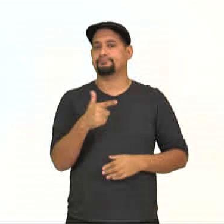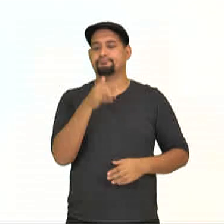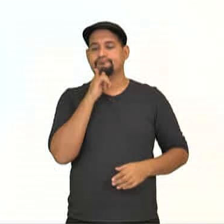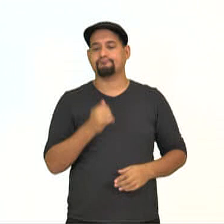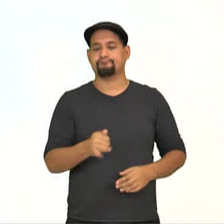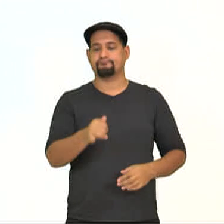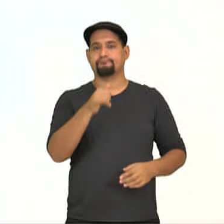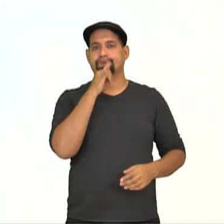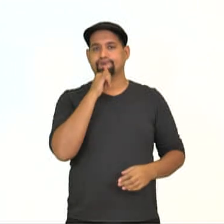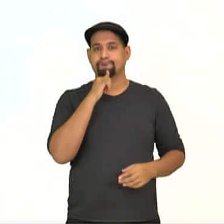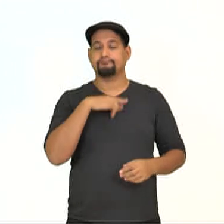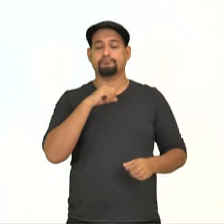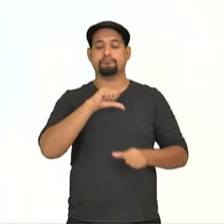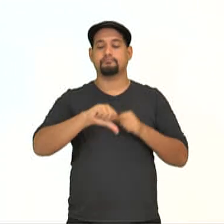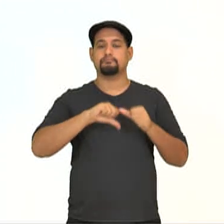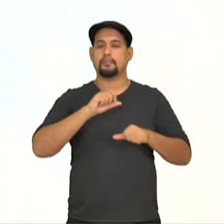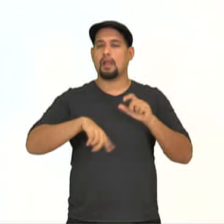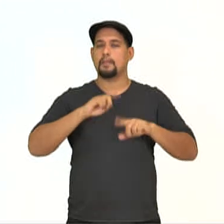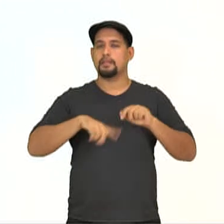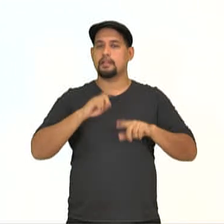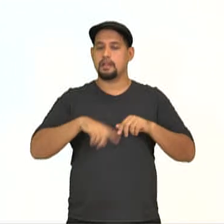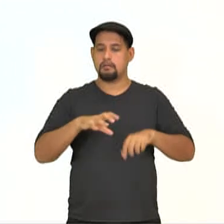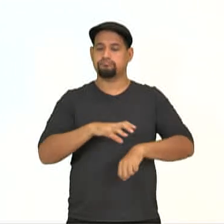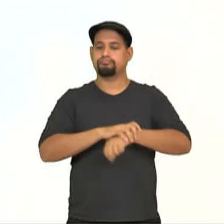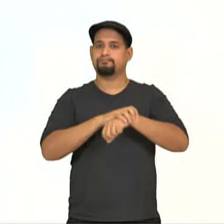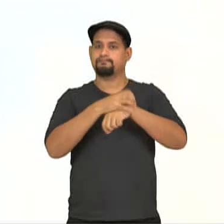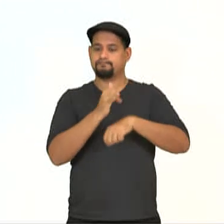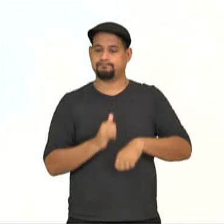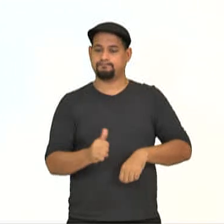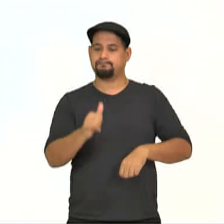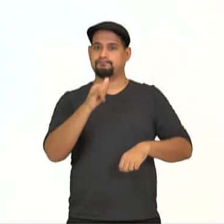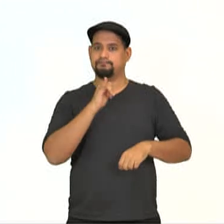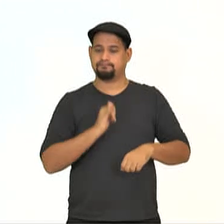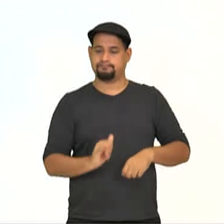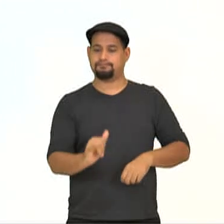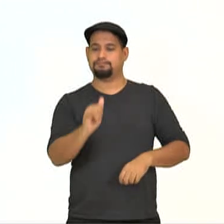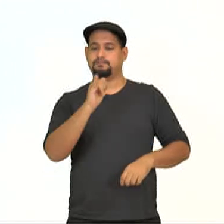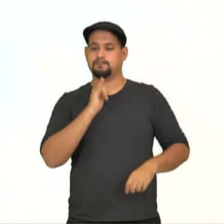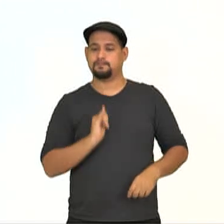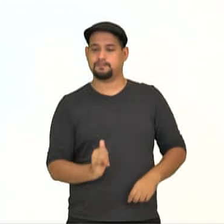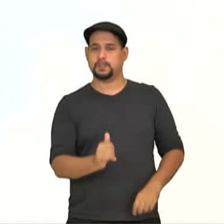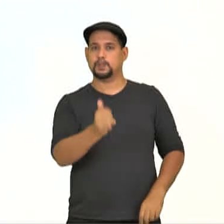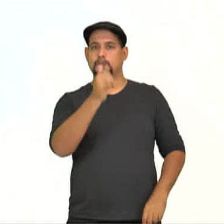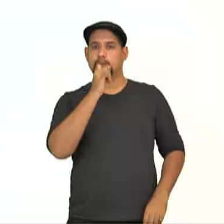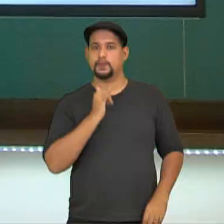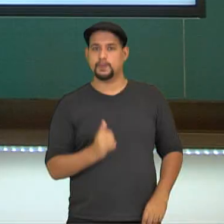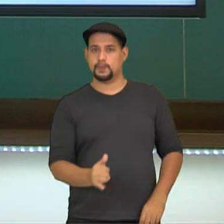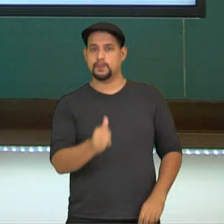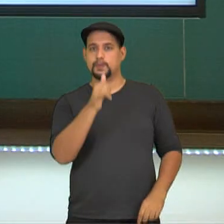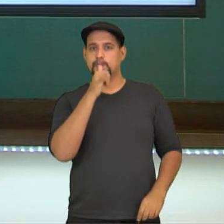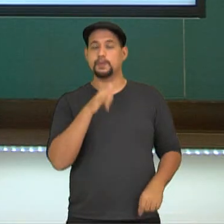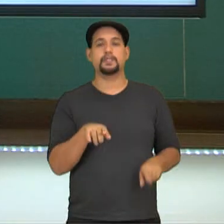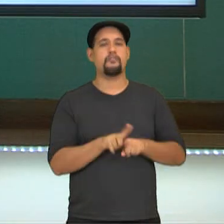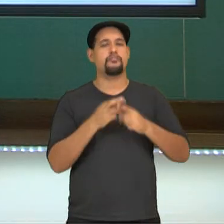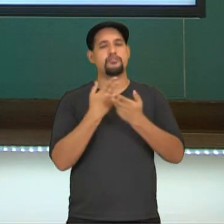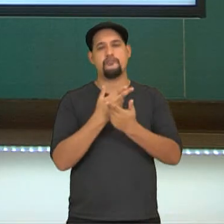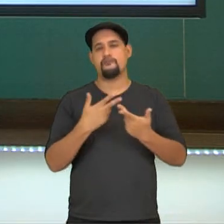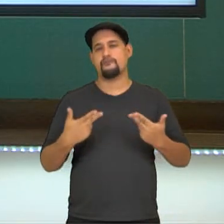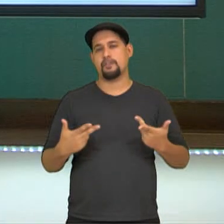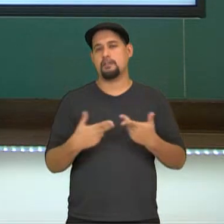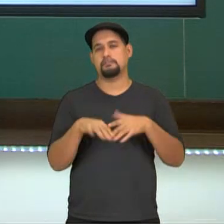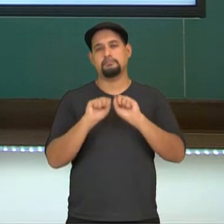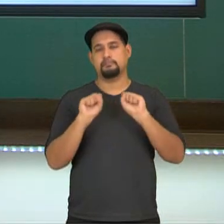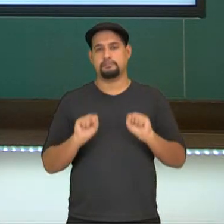condutor, vira um material condutor e chave fechada. Ok? Isso é acionado por diversos